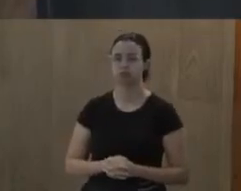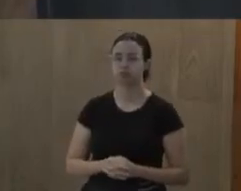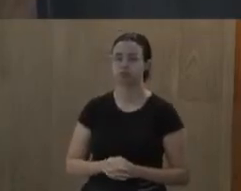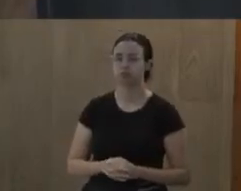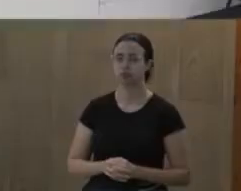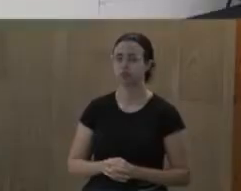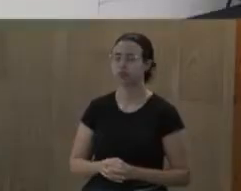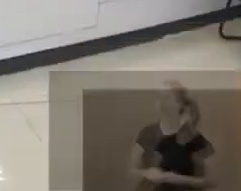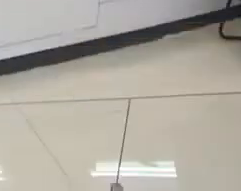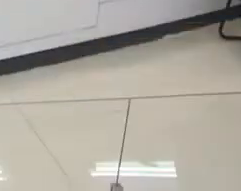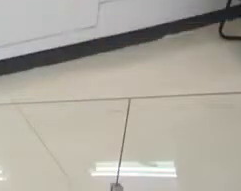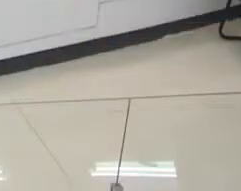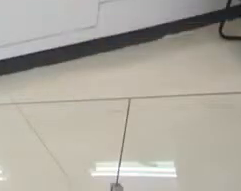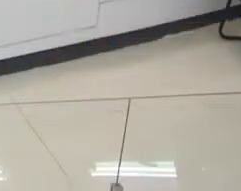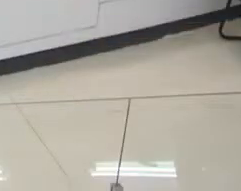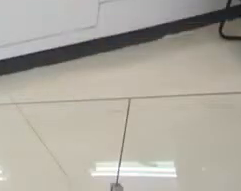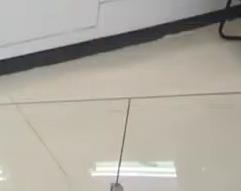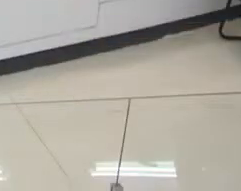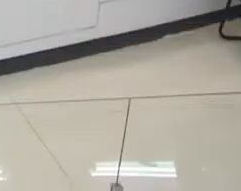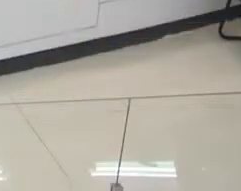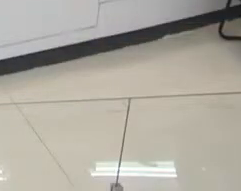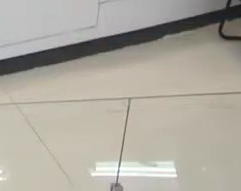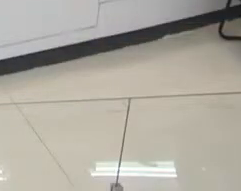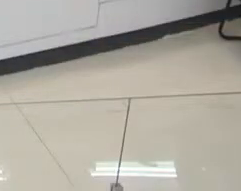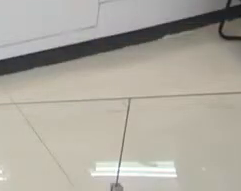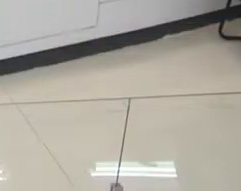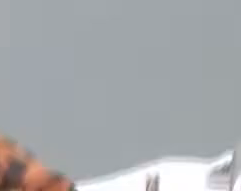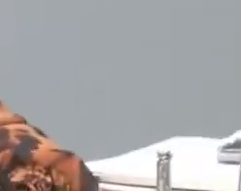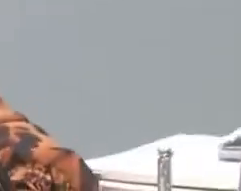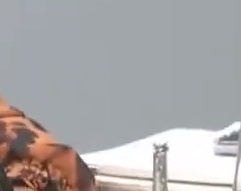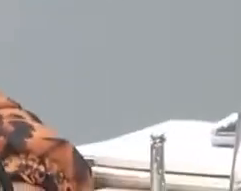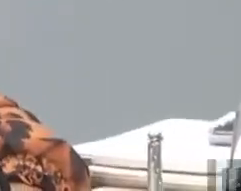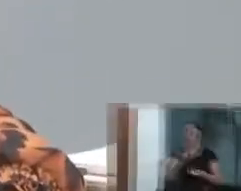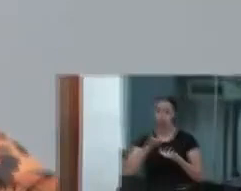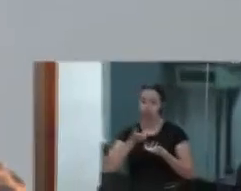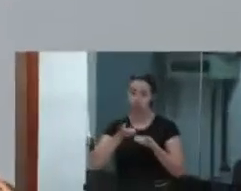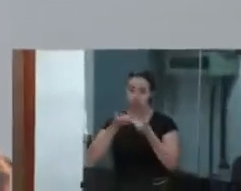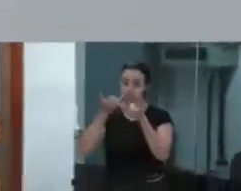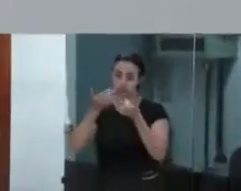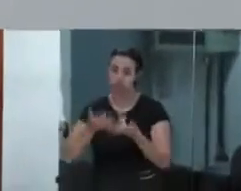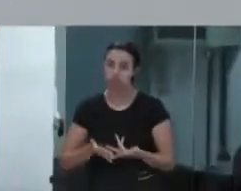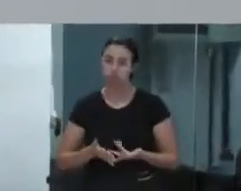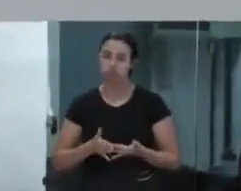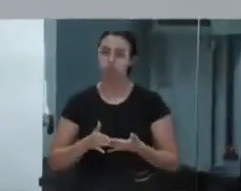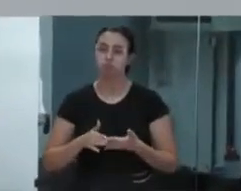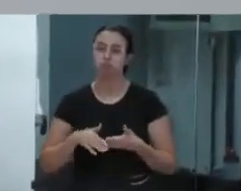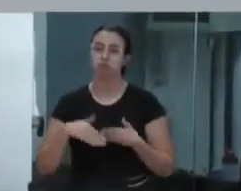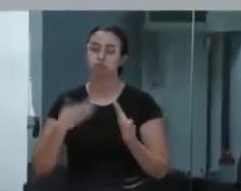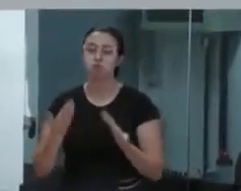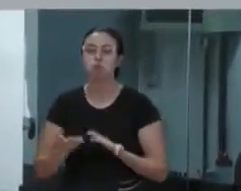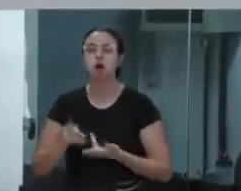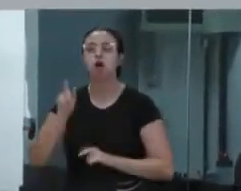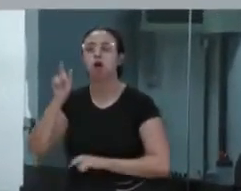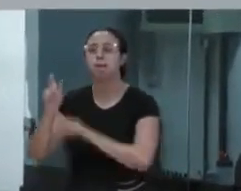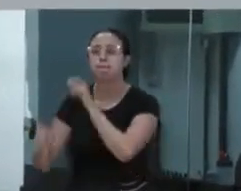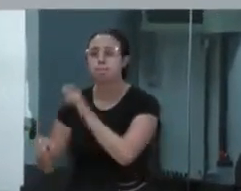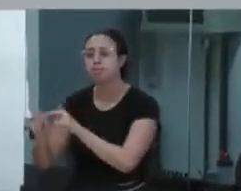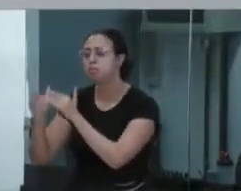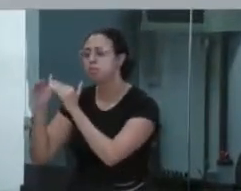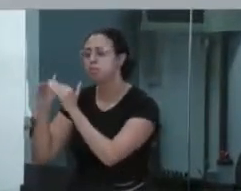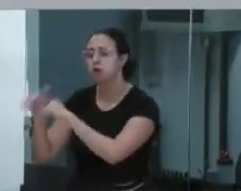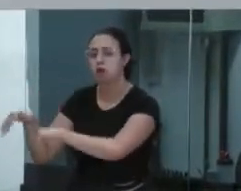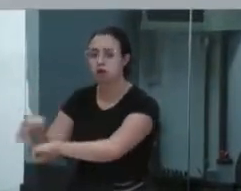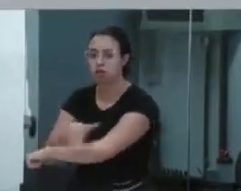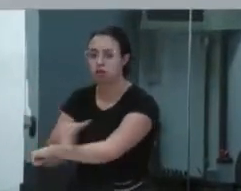por favor. Ok. Então, vamos lá. Primeiro eu queria dizer aqui, esclarecer quem é a população em situação de rua. Né, de acordo